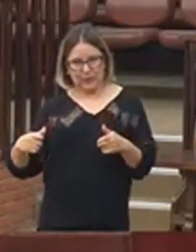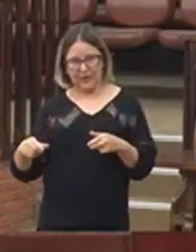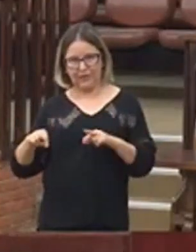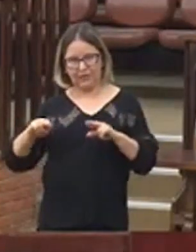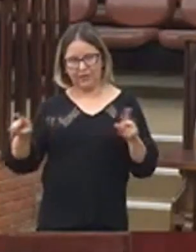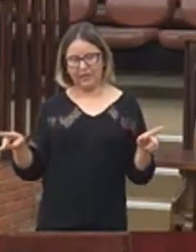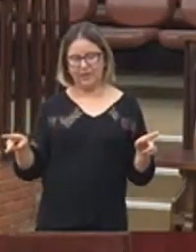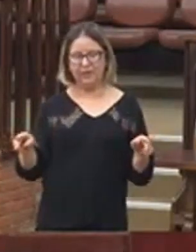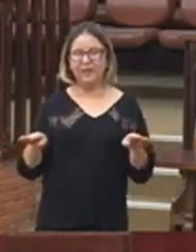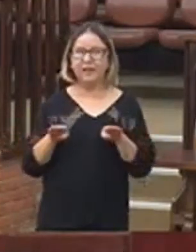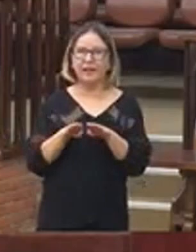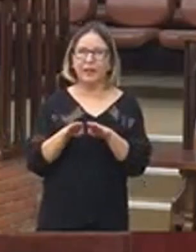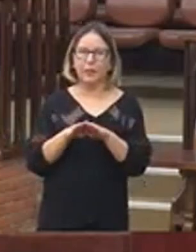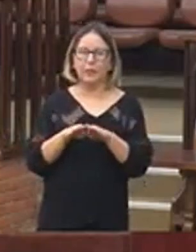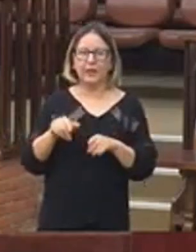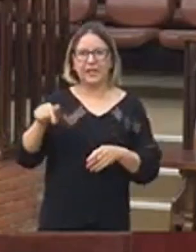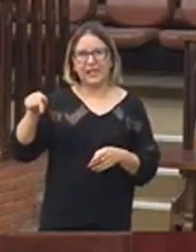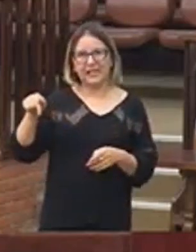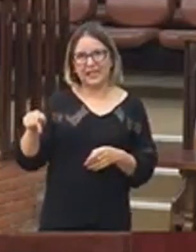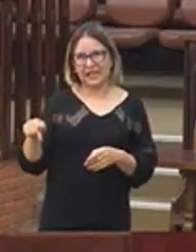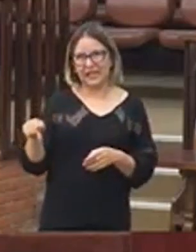7